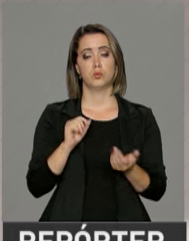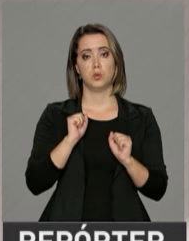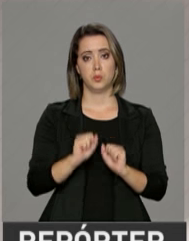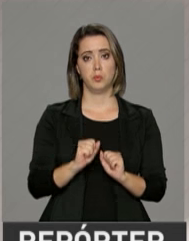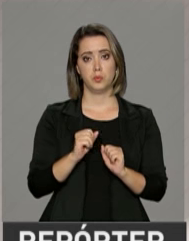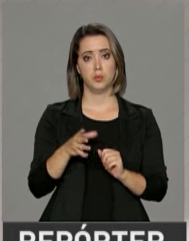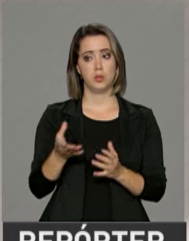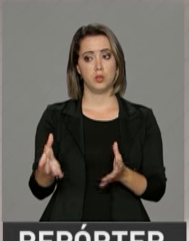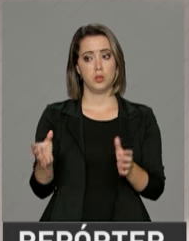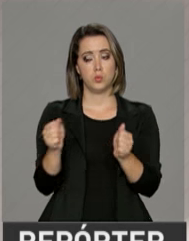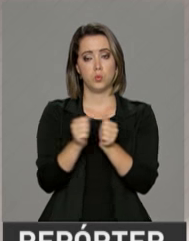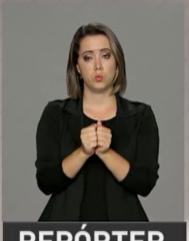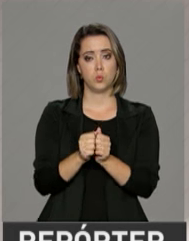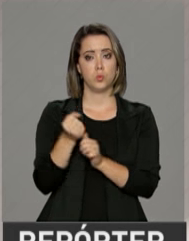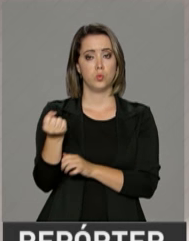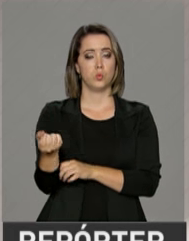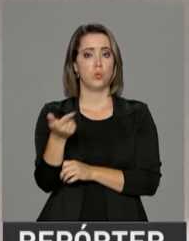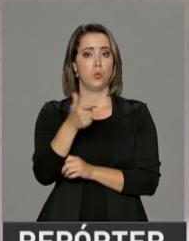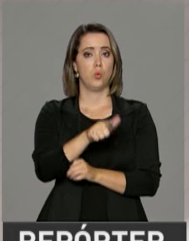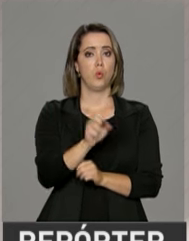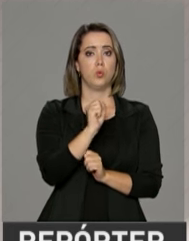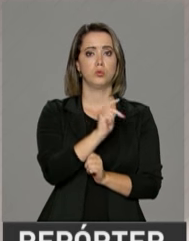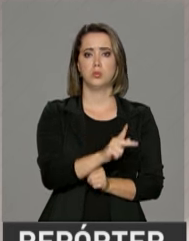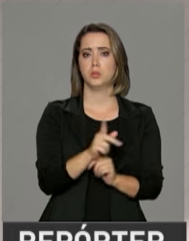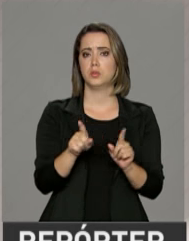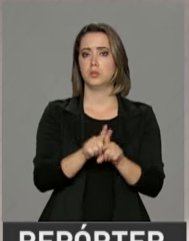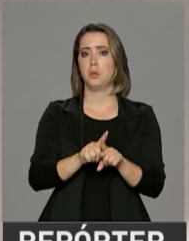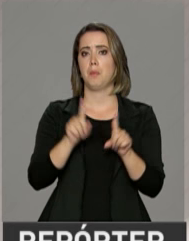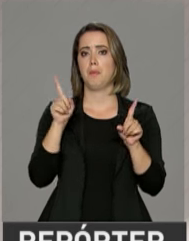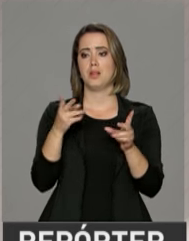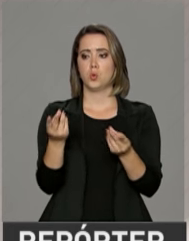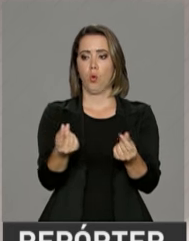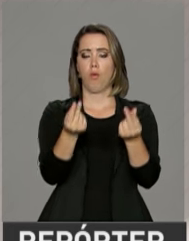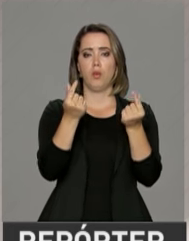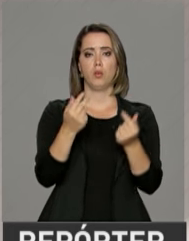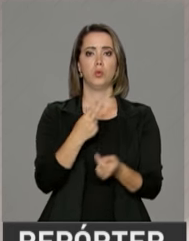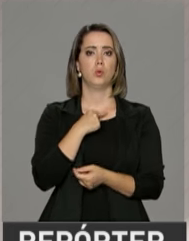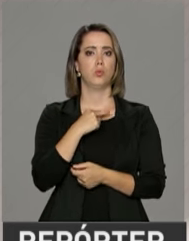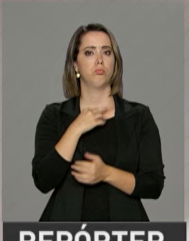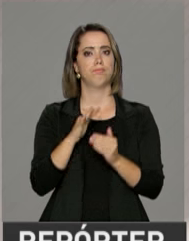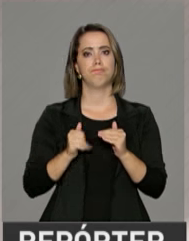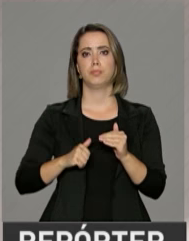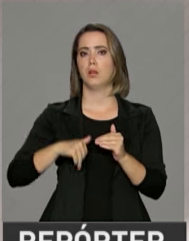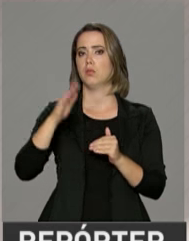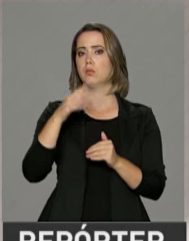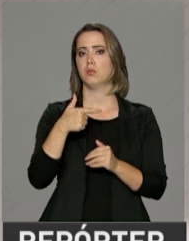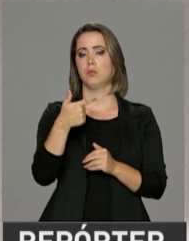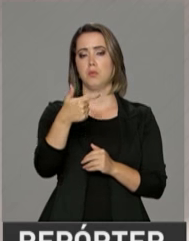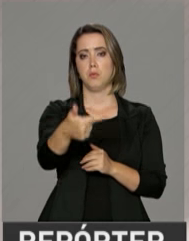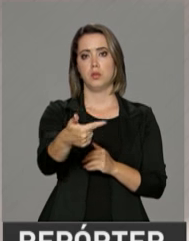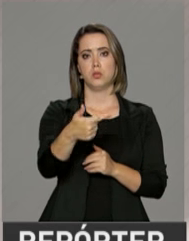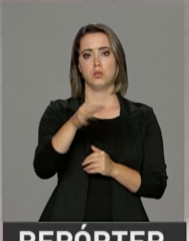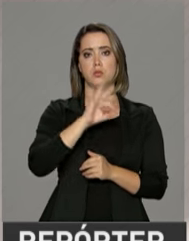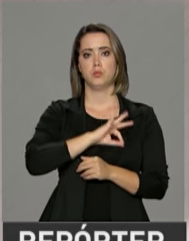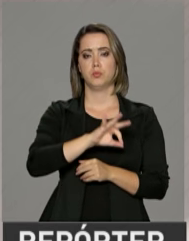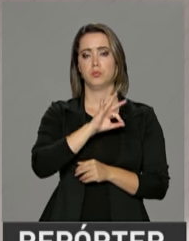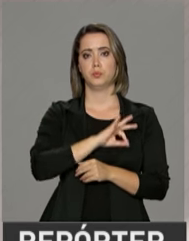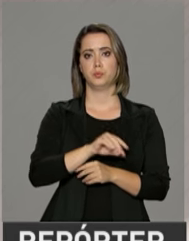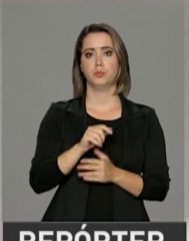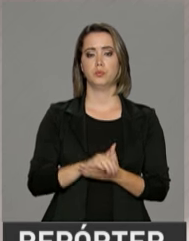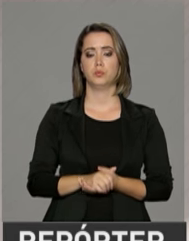poderá ser acumulada com a pensão, por exemplo, mas o valor final não pode ultrapassar